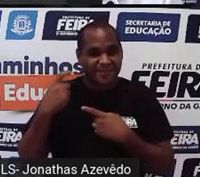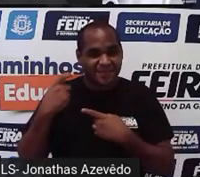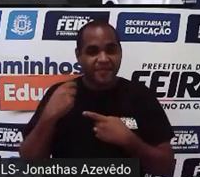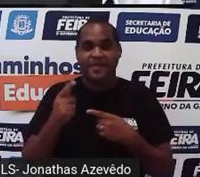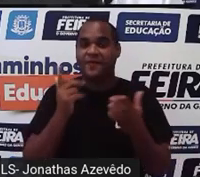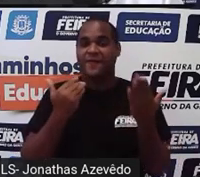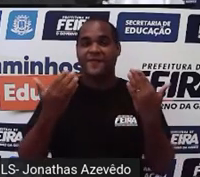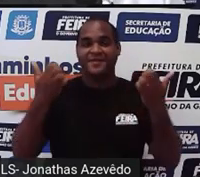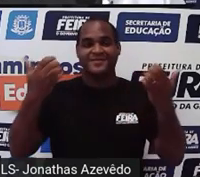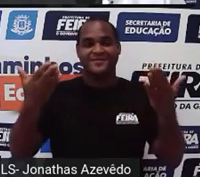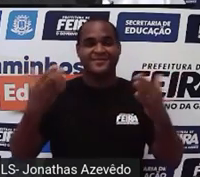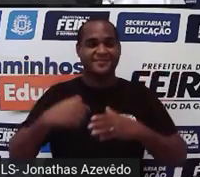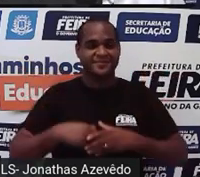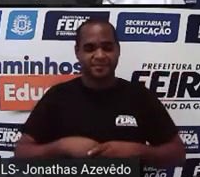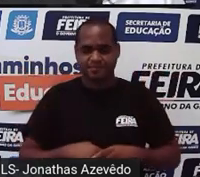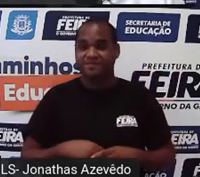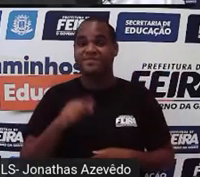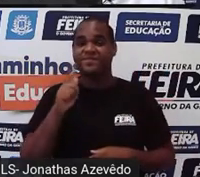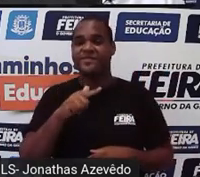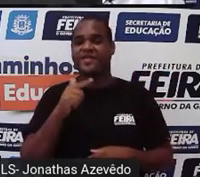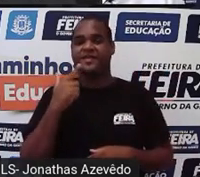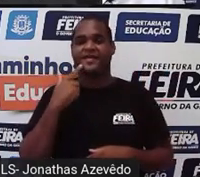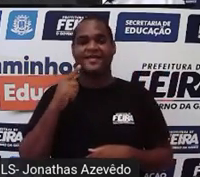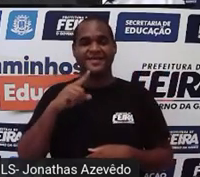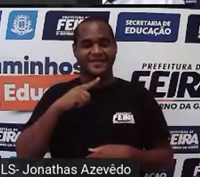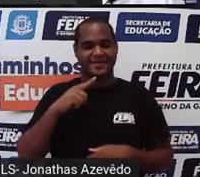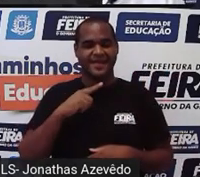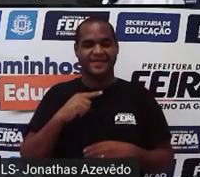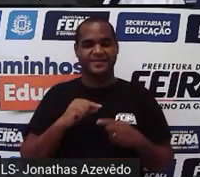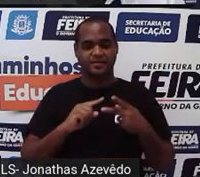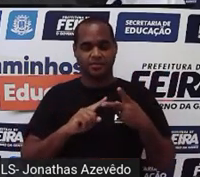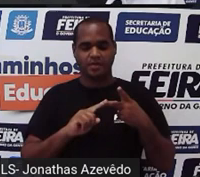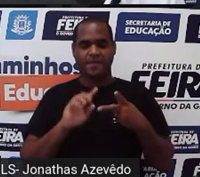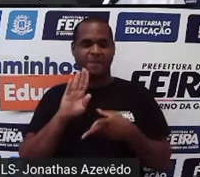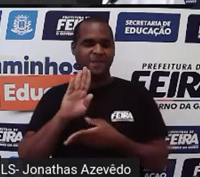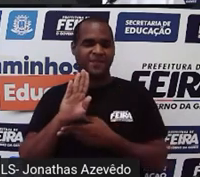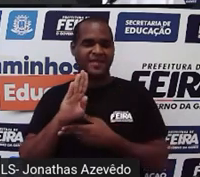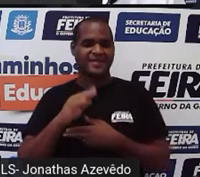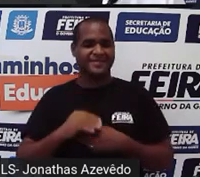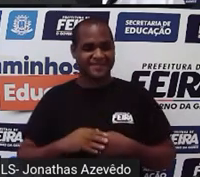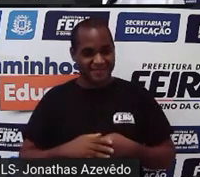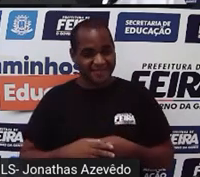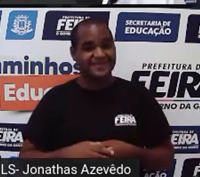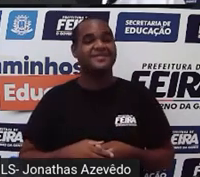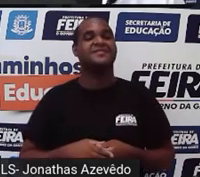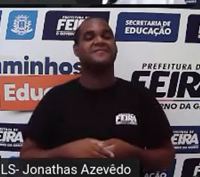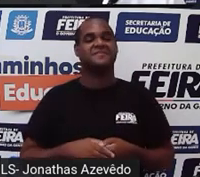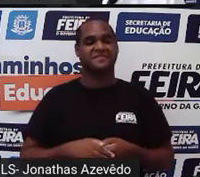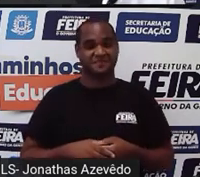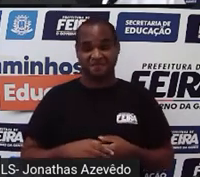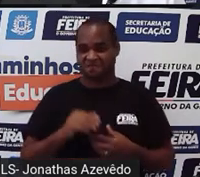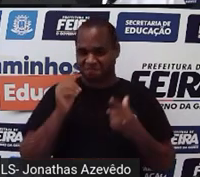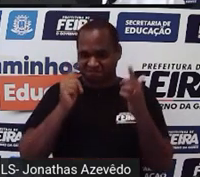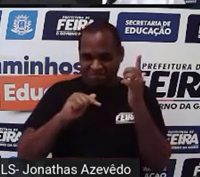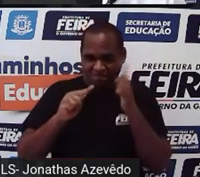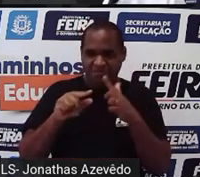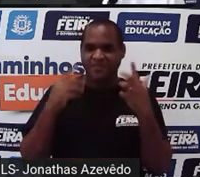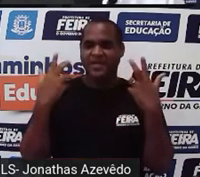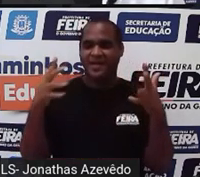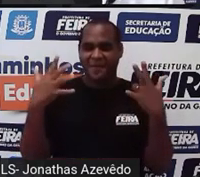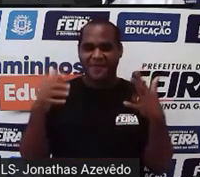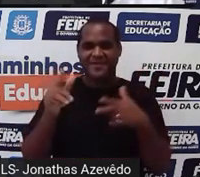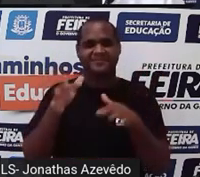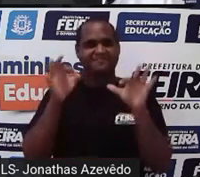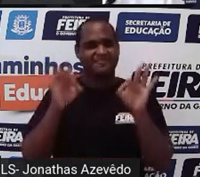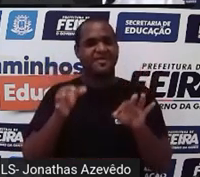vamos lá é o que está na letra B É isso aí para você